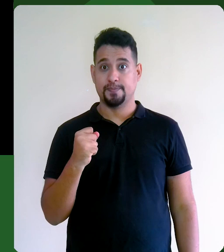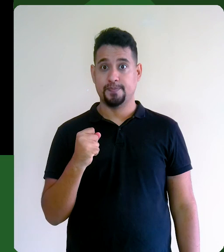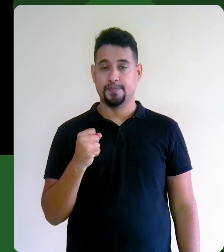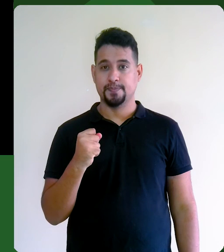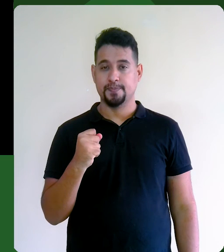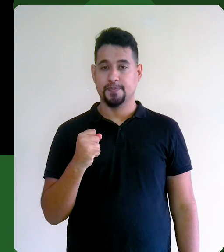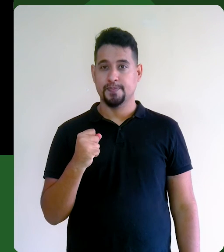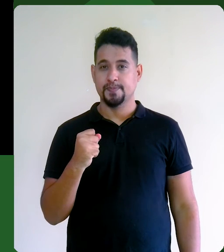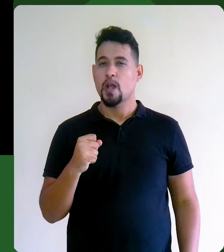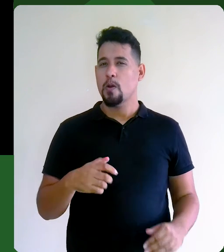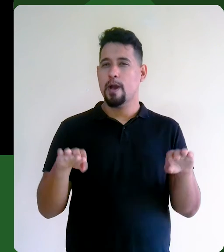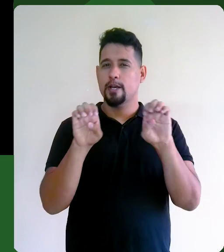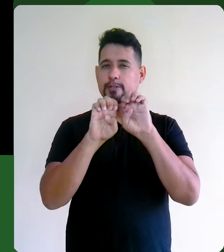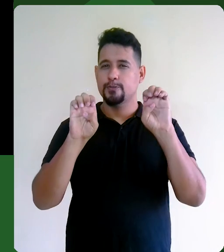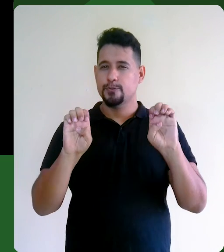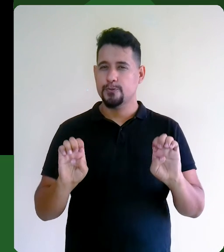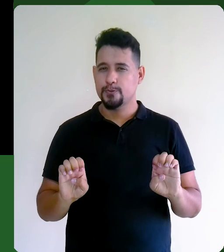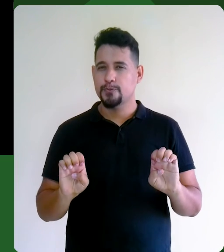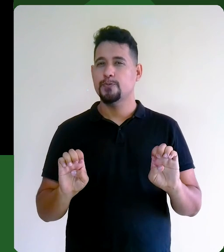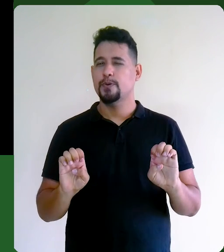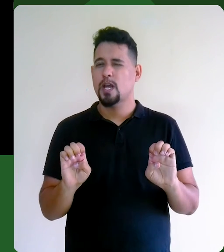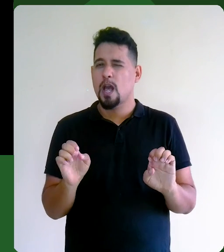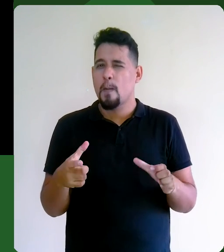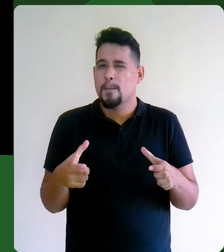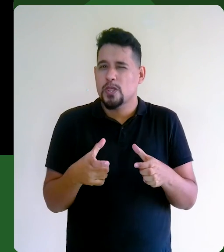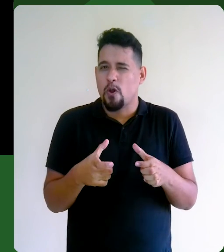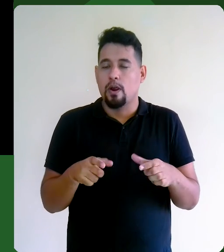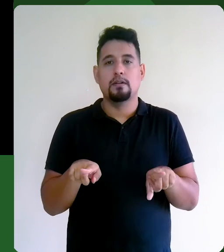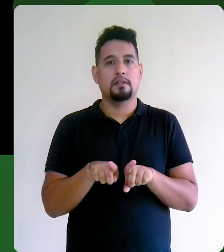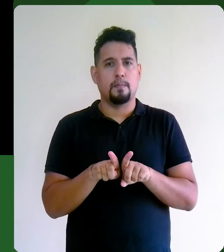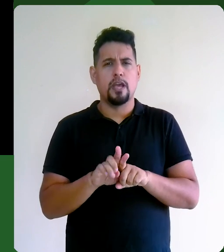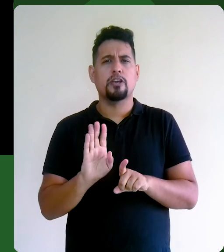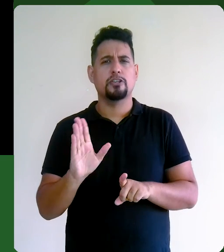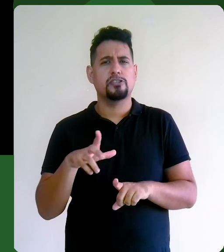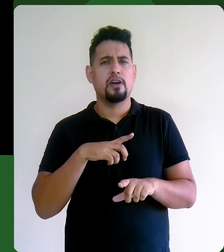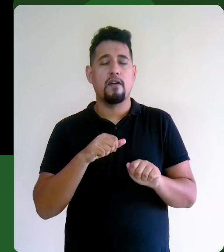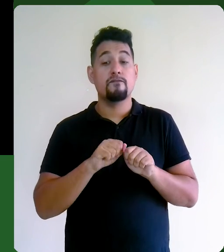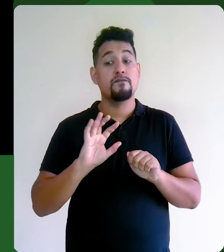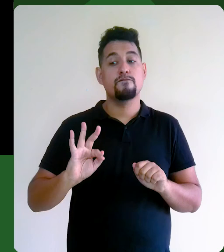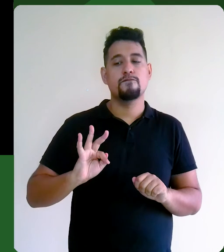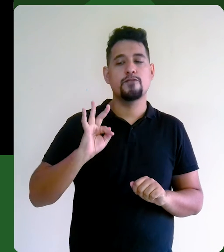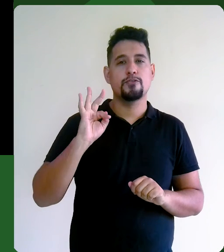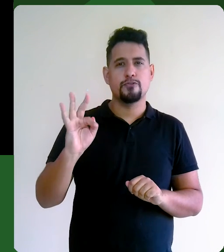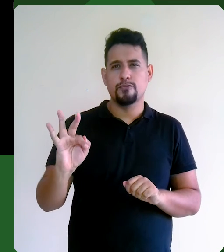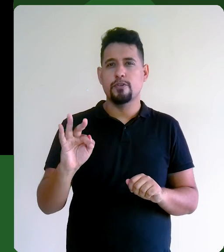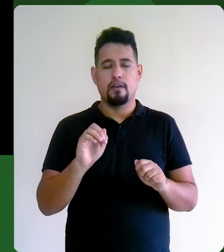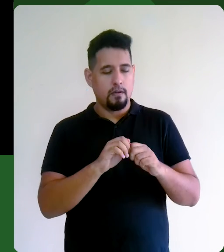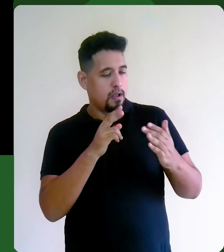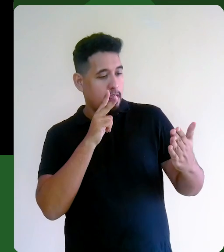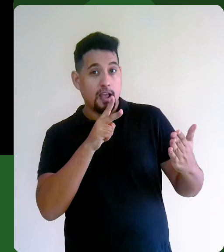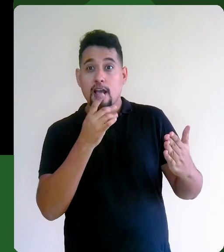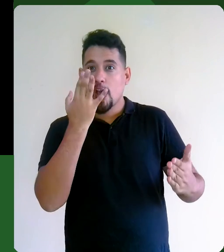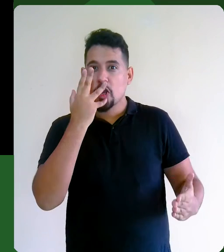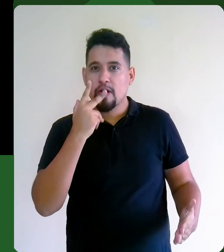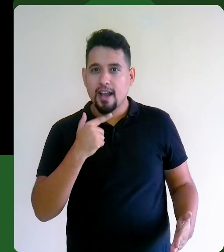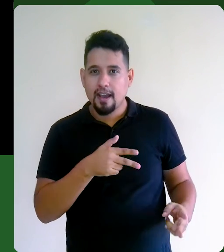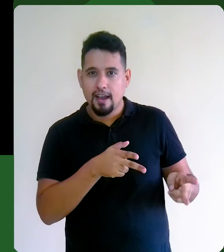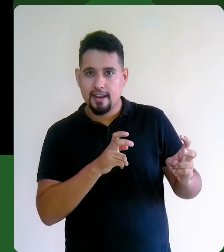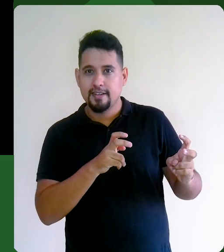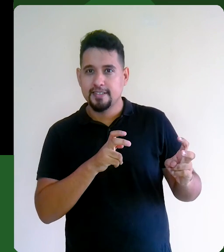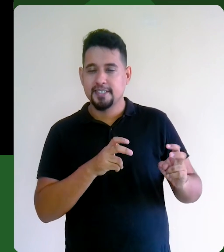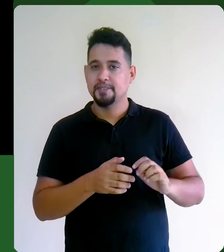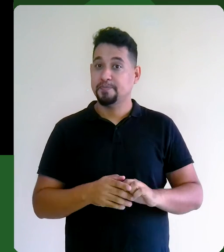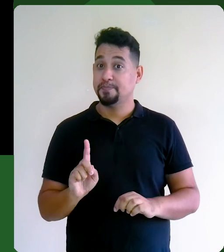tamanho 8. Então, com uma estrutura um pouco menor, né? E que vai, mais tarde, se